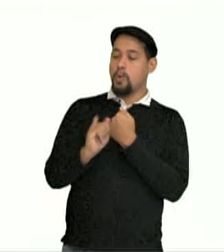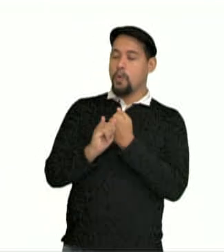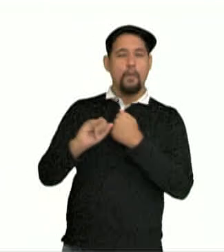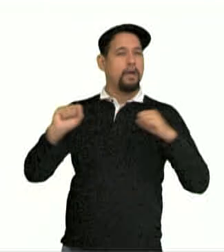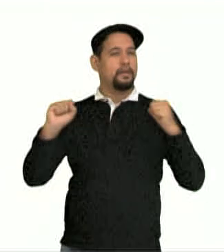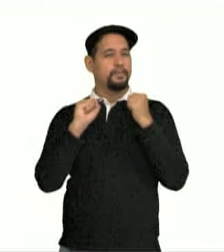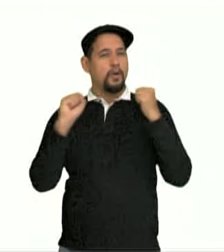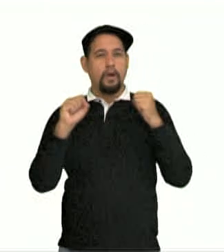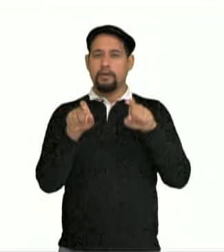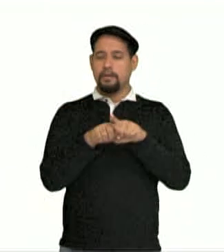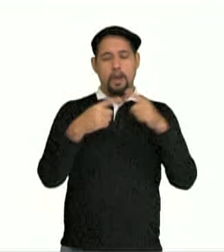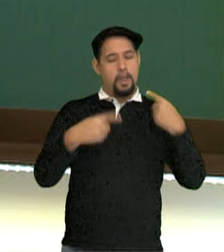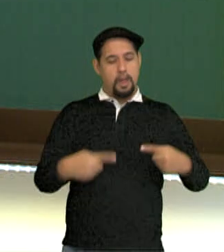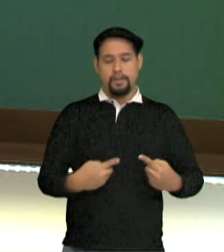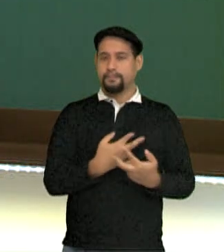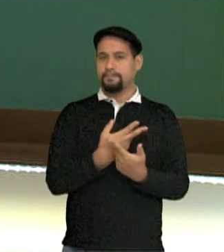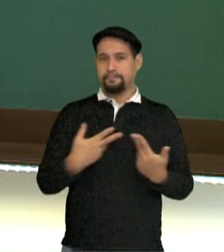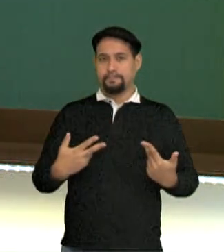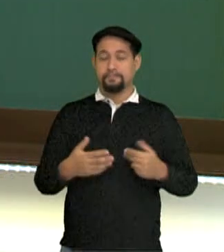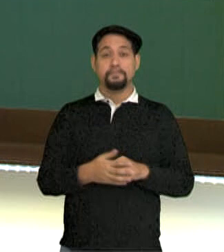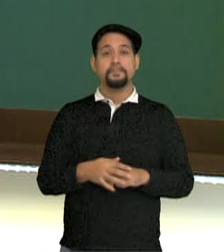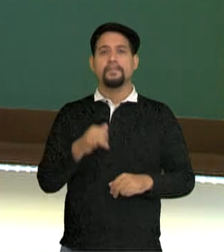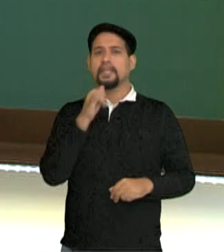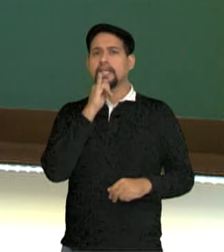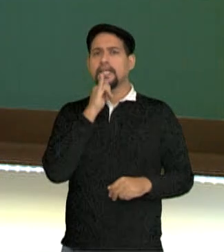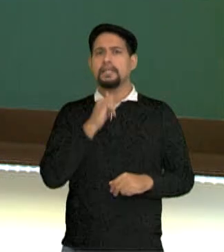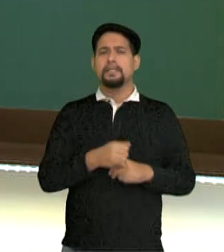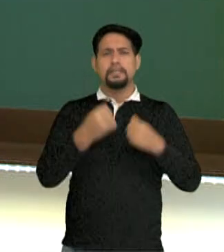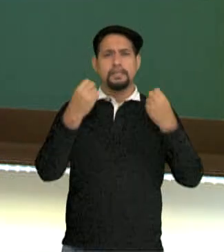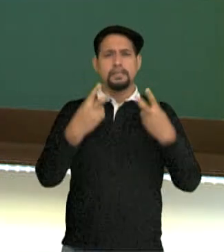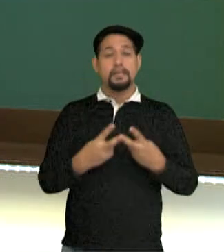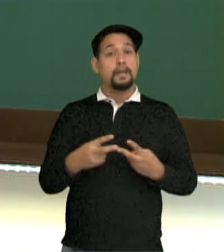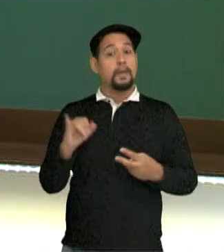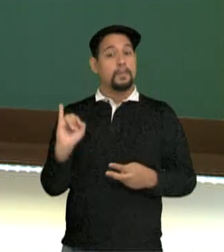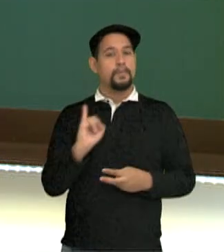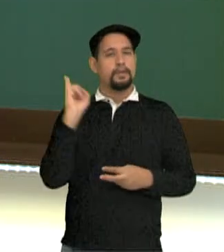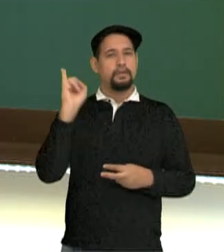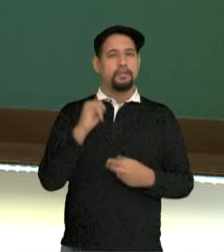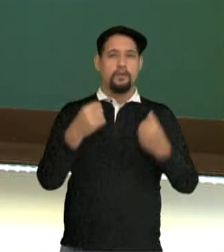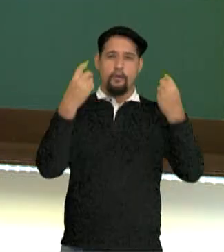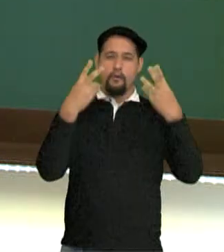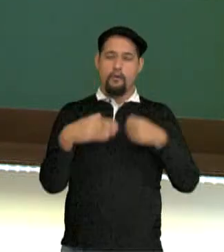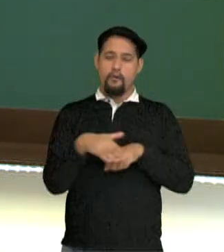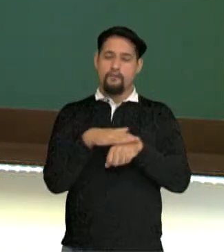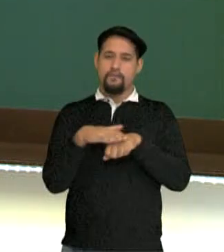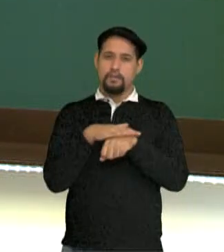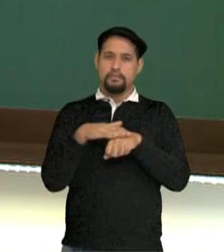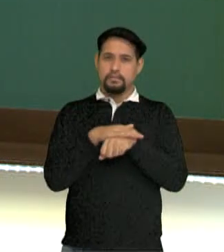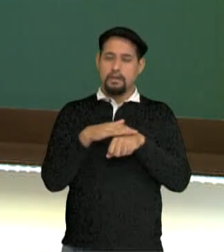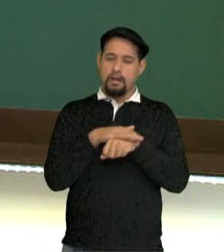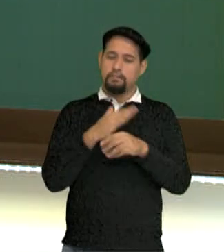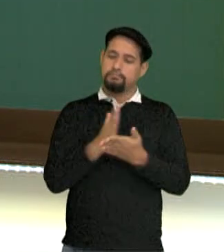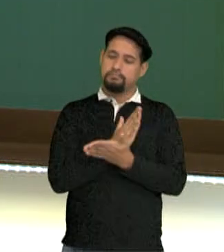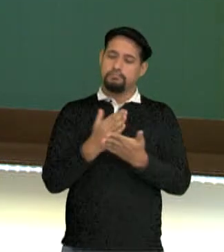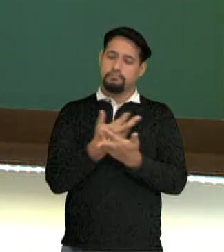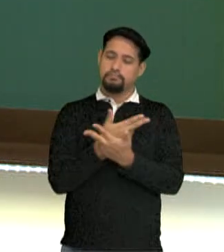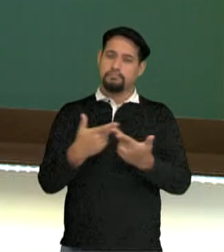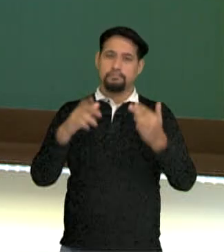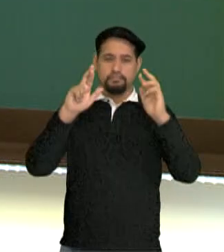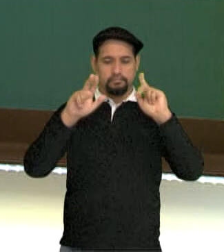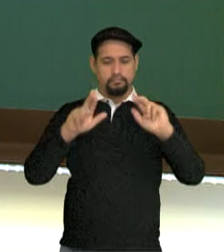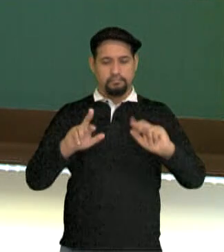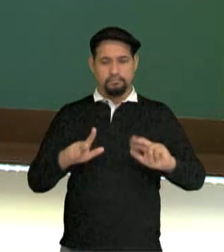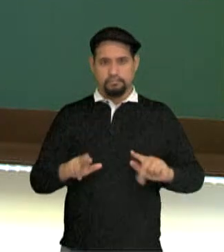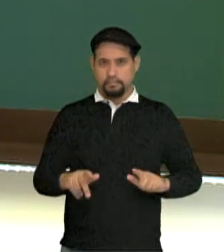esportivas, políticas. Quando a gente fala de crônica, é bacana a gente fazer um parênteses aqui e ponderar algumas diferenças